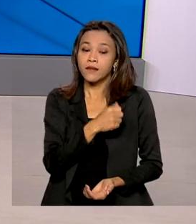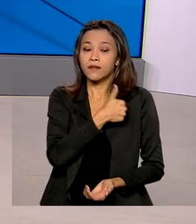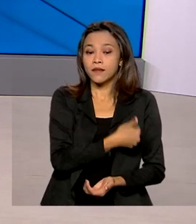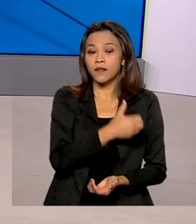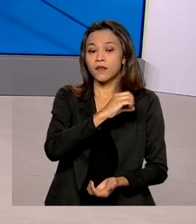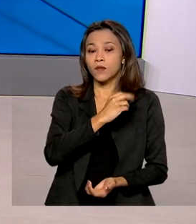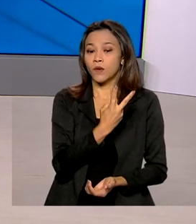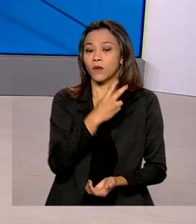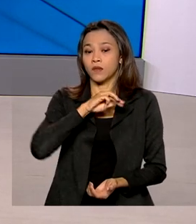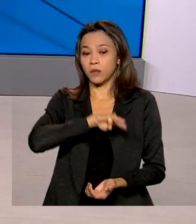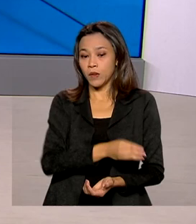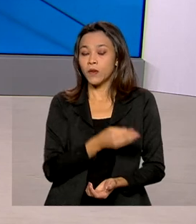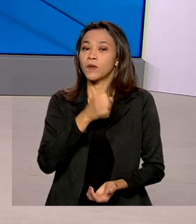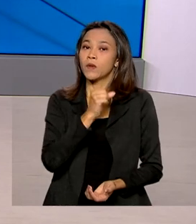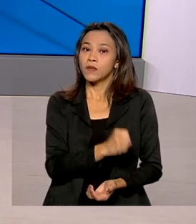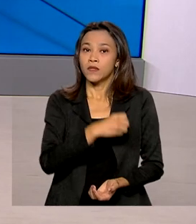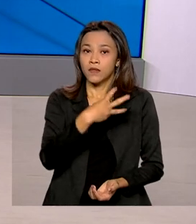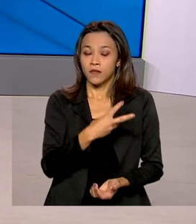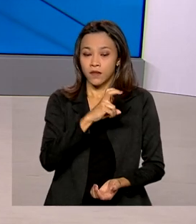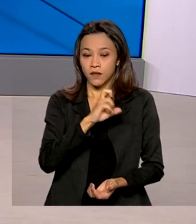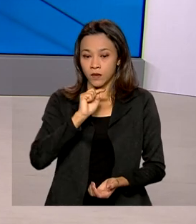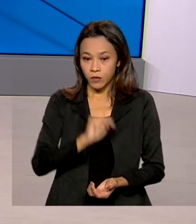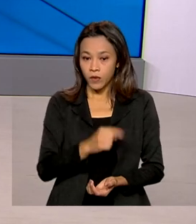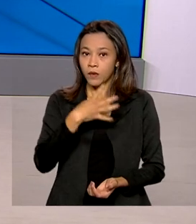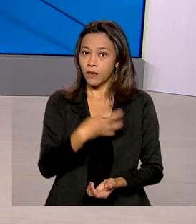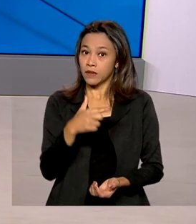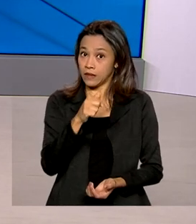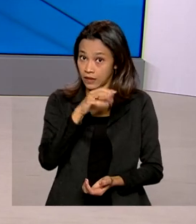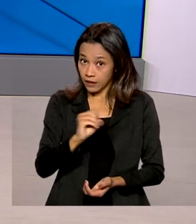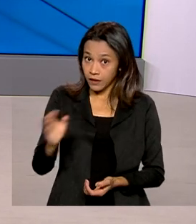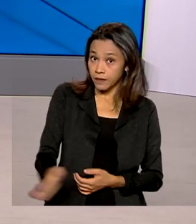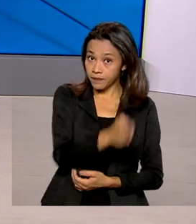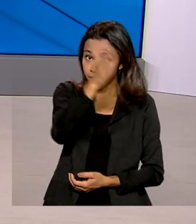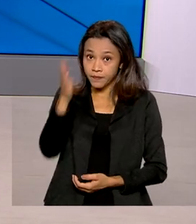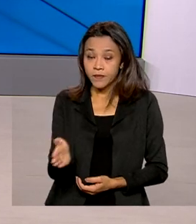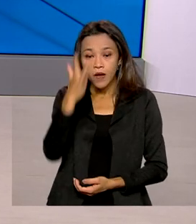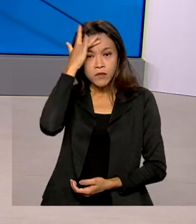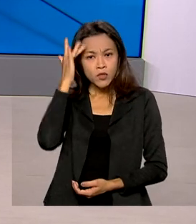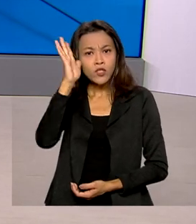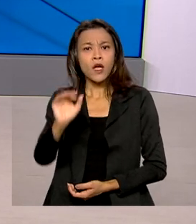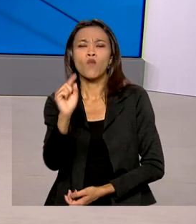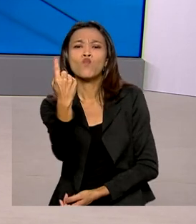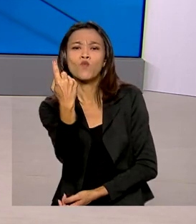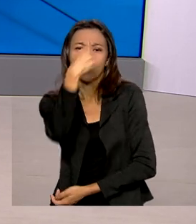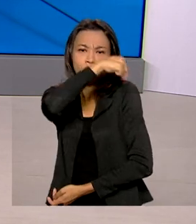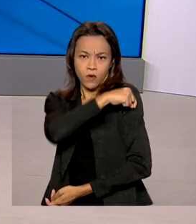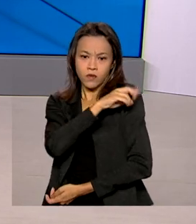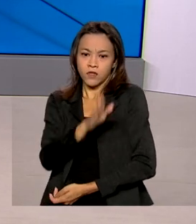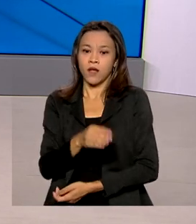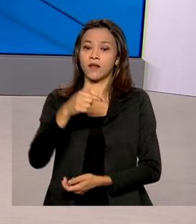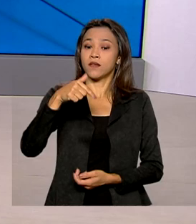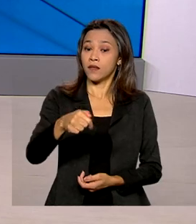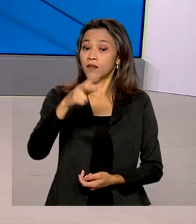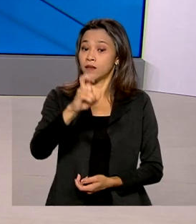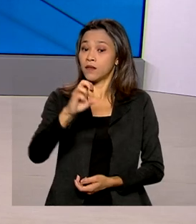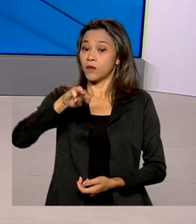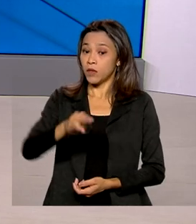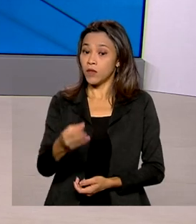.835.470. As pessoas vacinadas com uma dose são 75